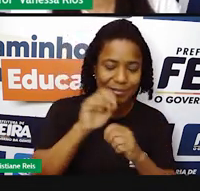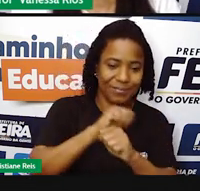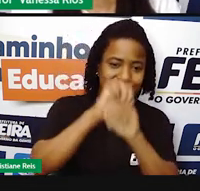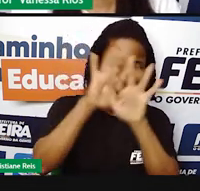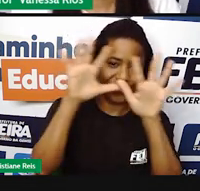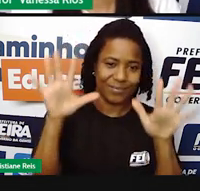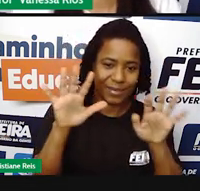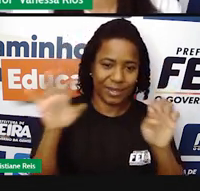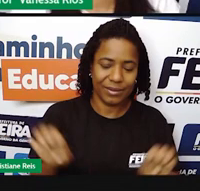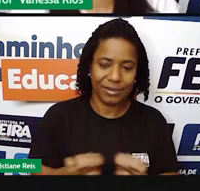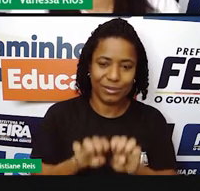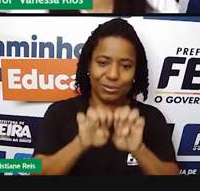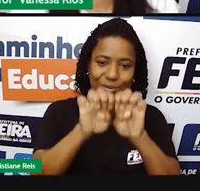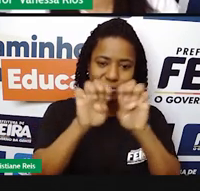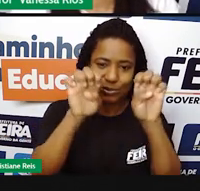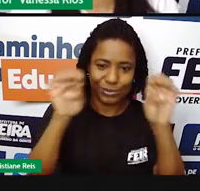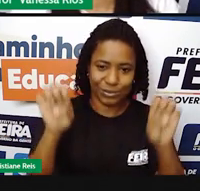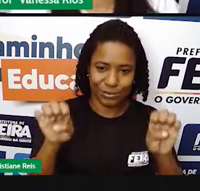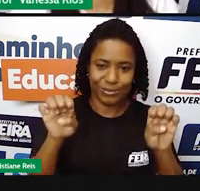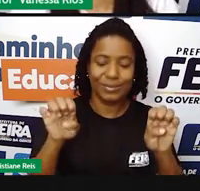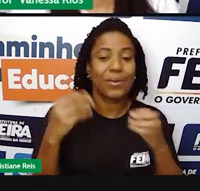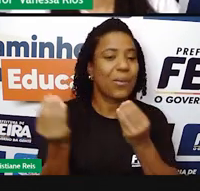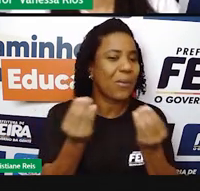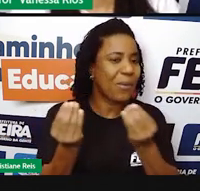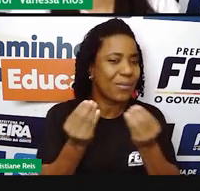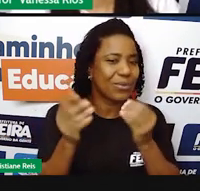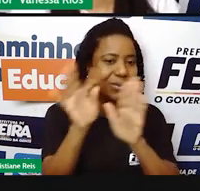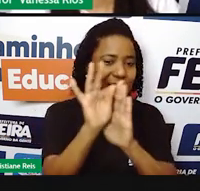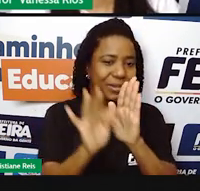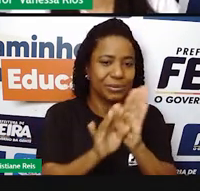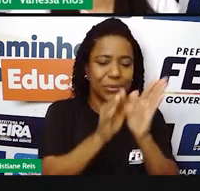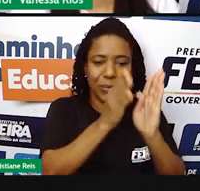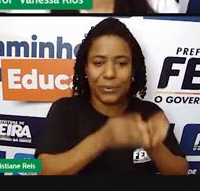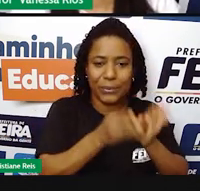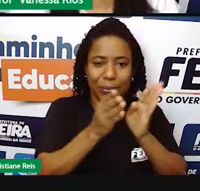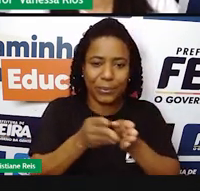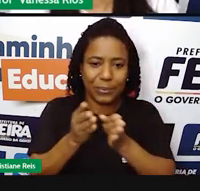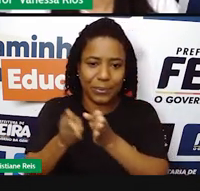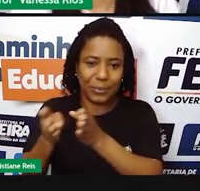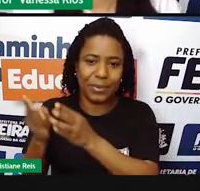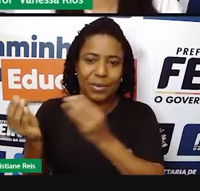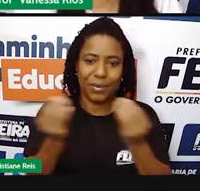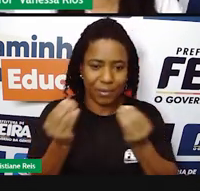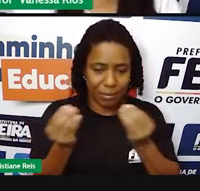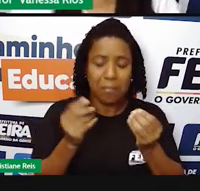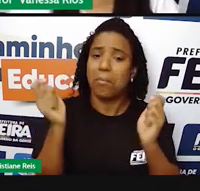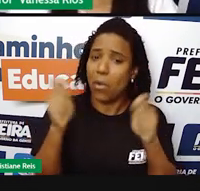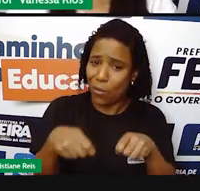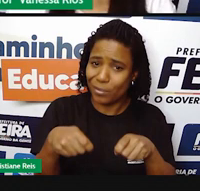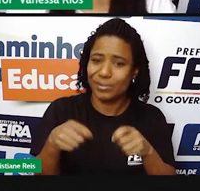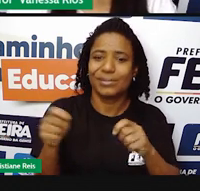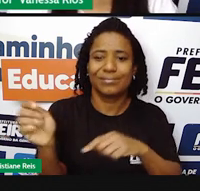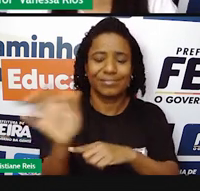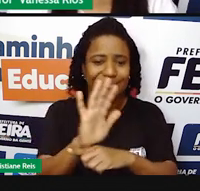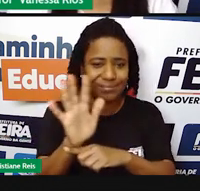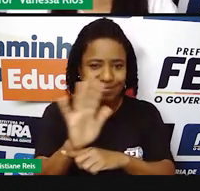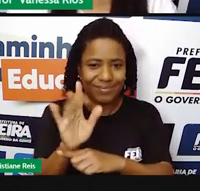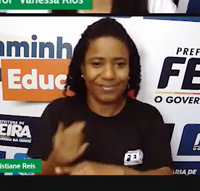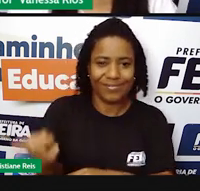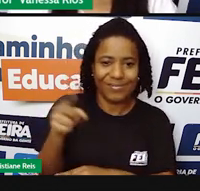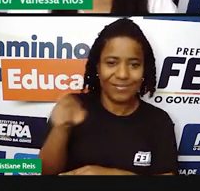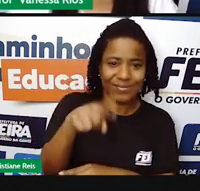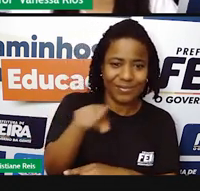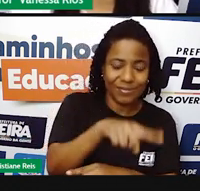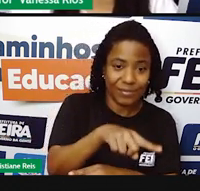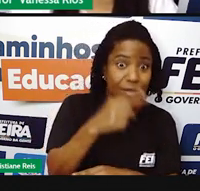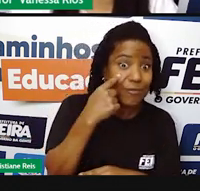sobre a estrutura e a forma de organização do texto. Então, se quiser, volta aí, né, ao link lá da reportagem